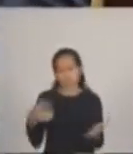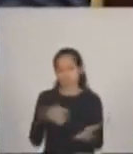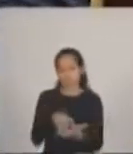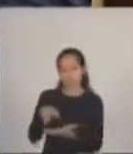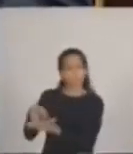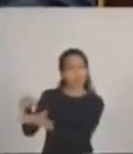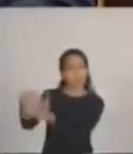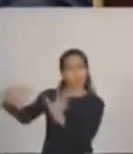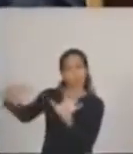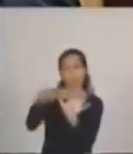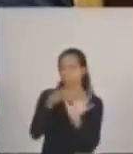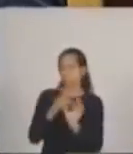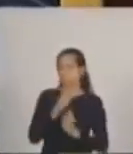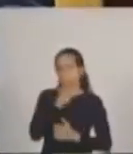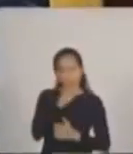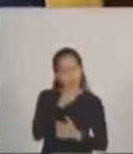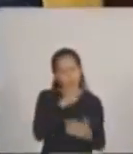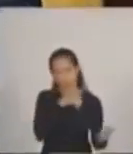desde então.